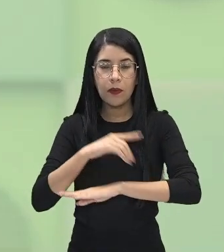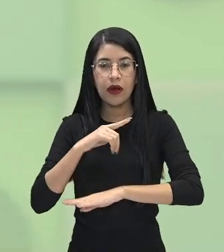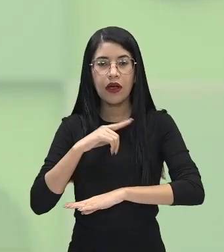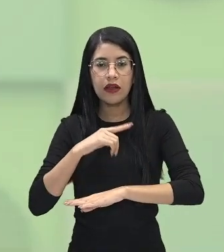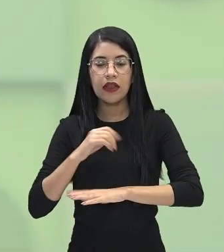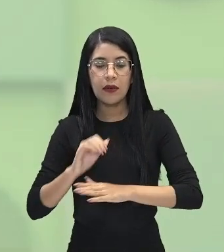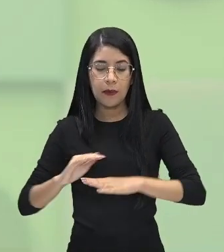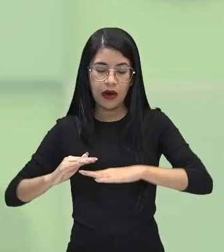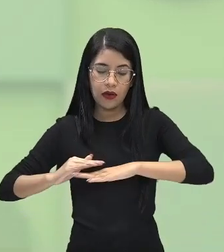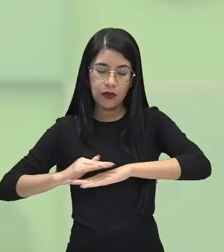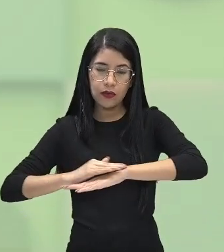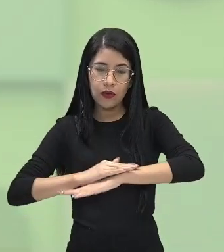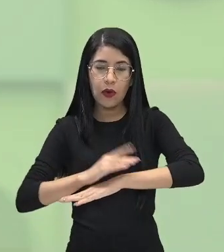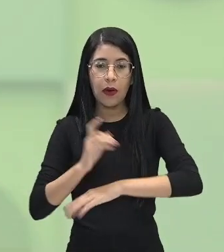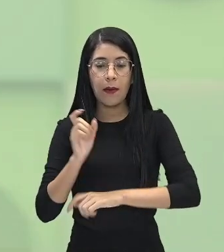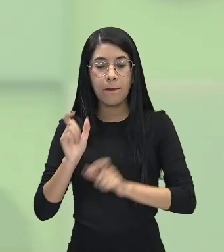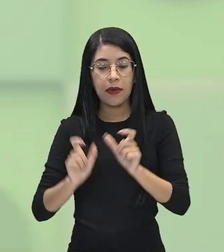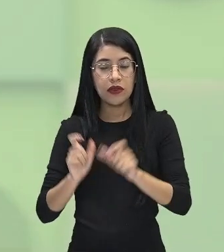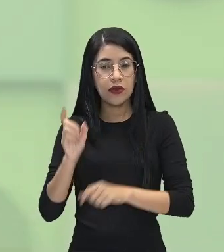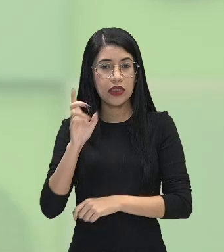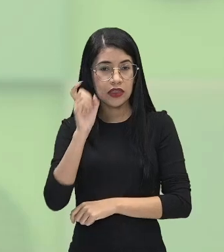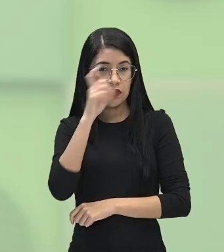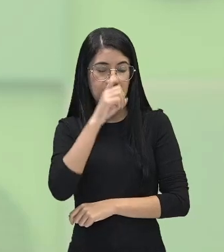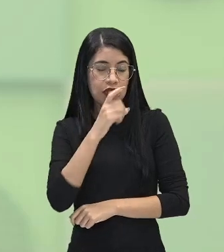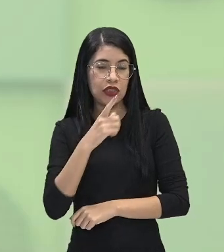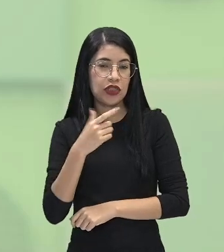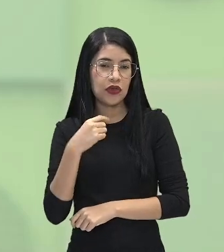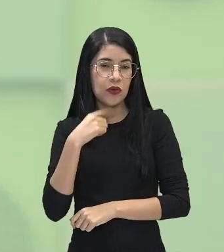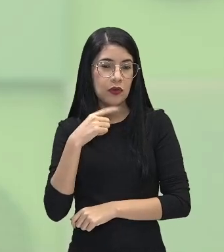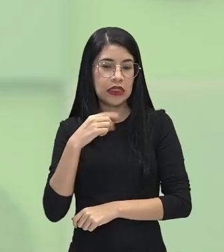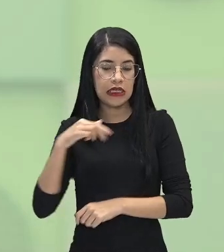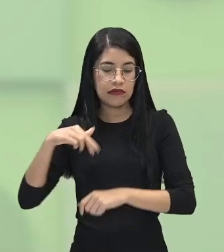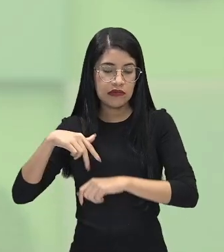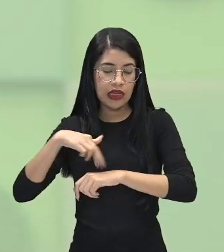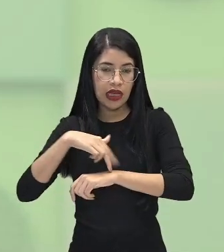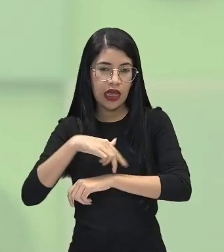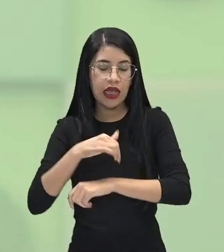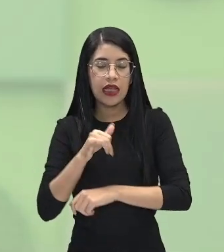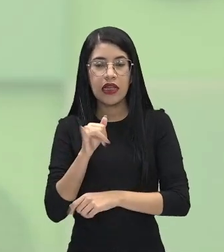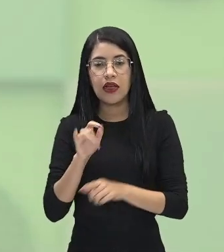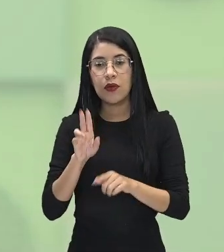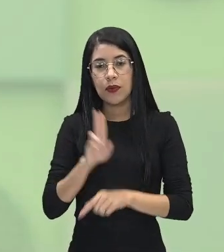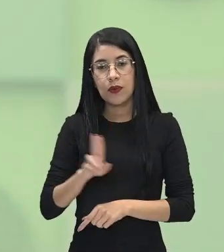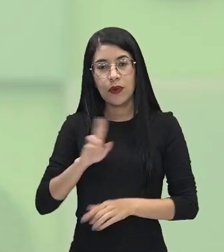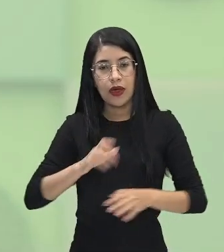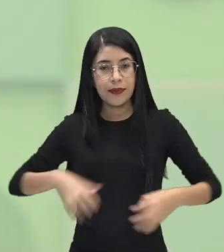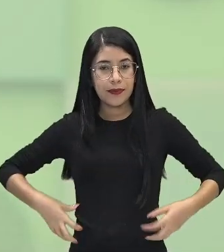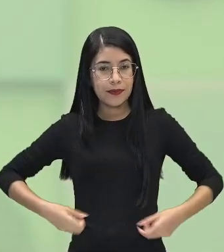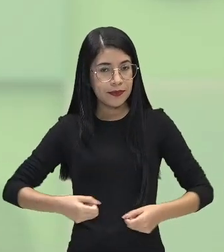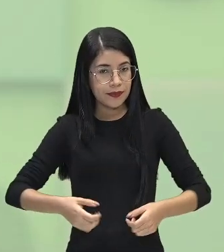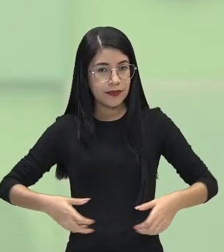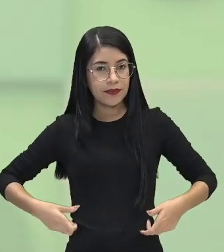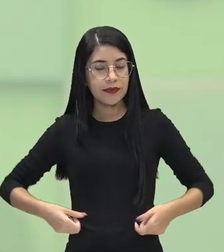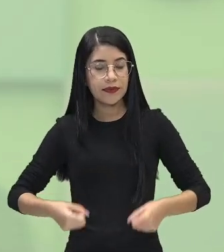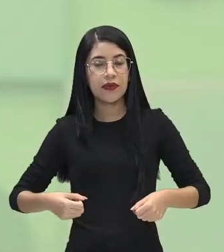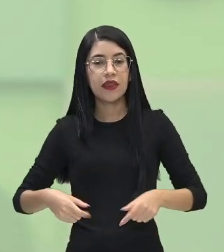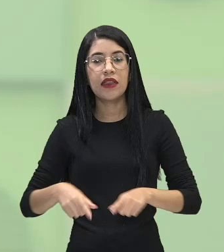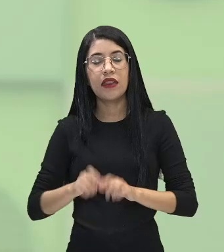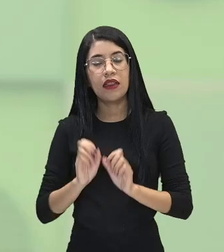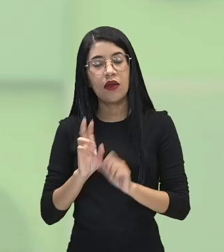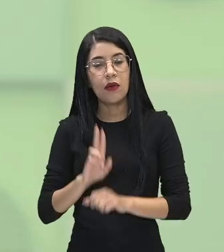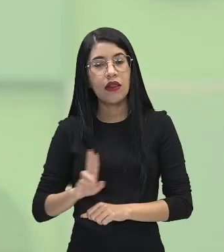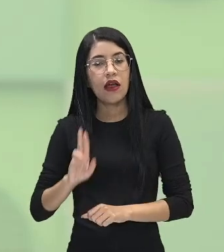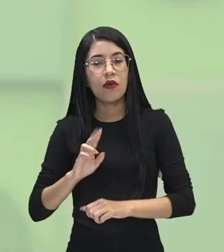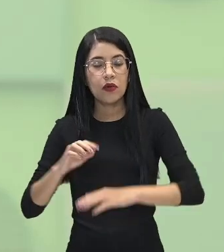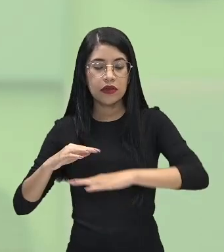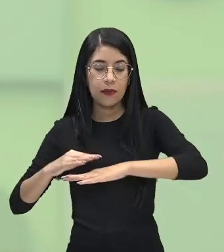para aquelas pessoas que têm dificuldade de locomoção, né, como por exemplo, são cadeirantes, né? Então essa rampa de acesso vai servir para que a